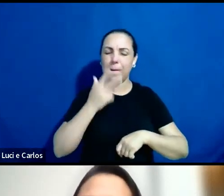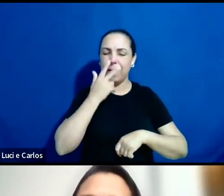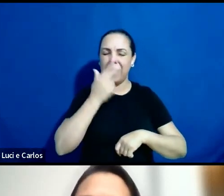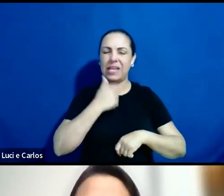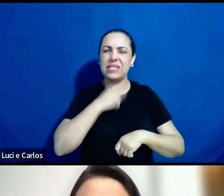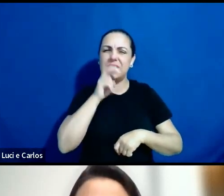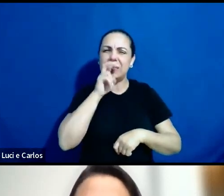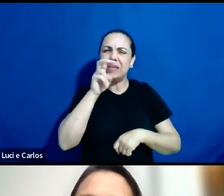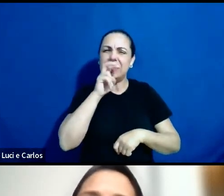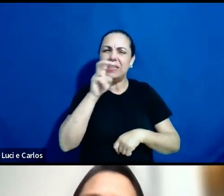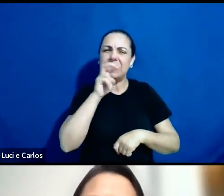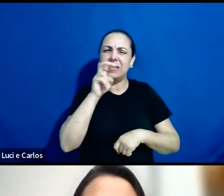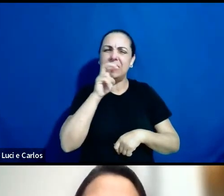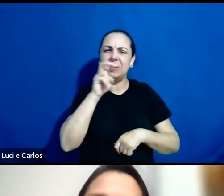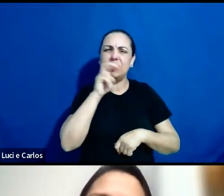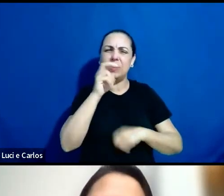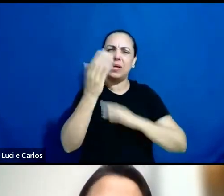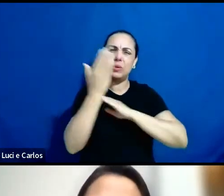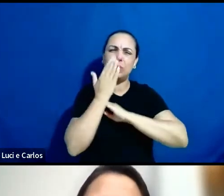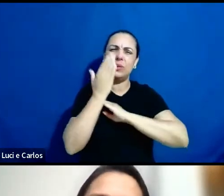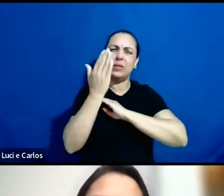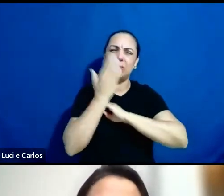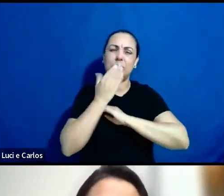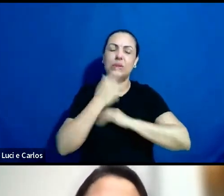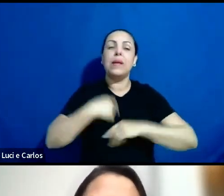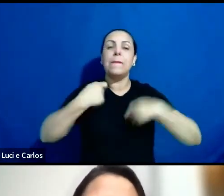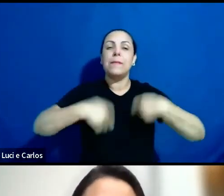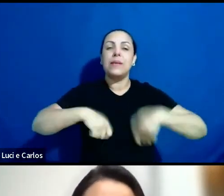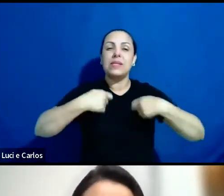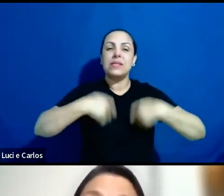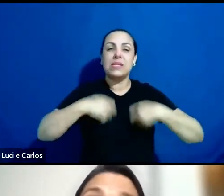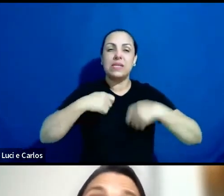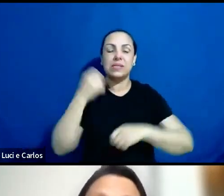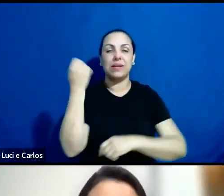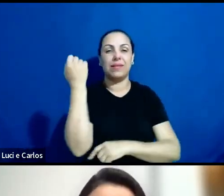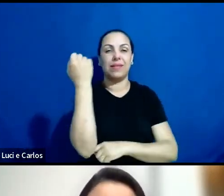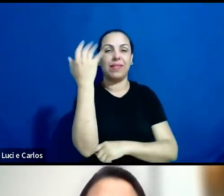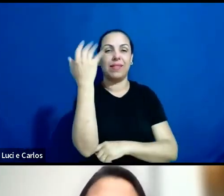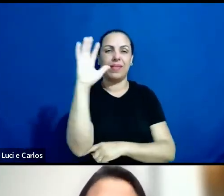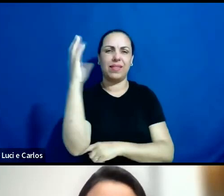pela natureza. Ele está precisando de natureza.